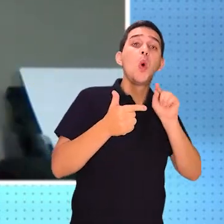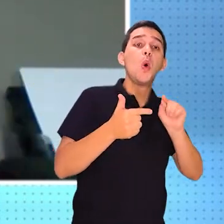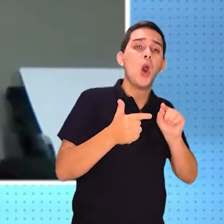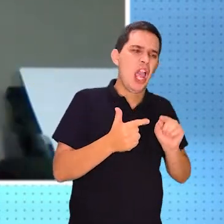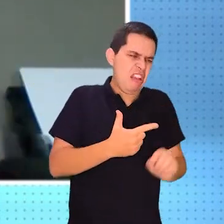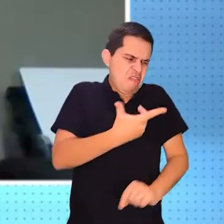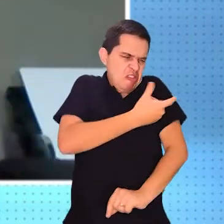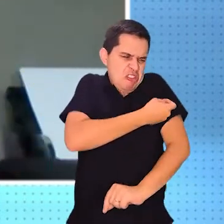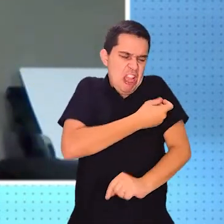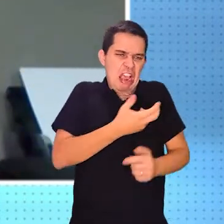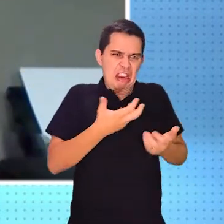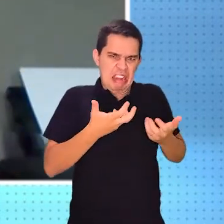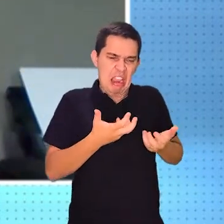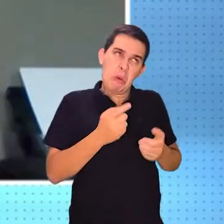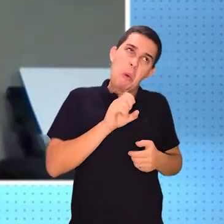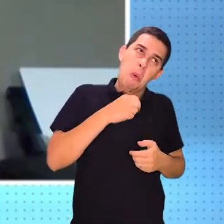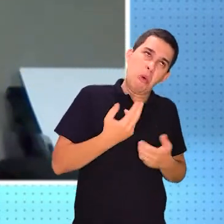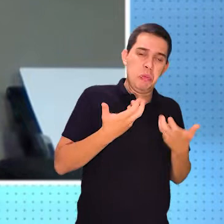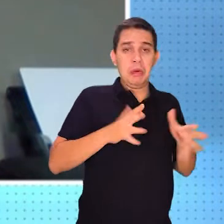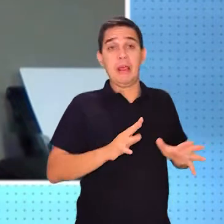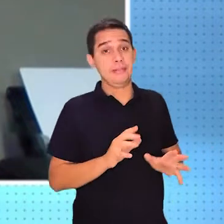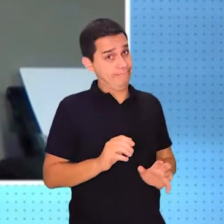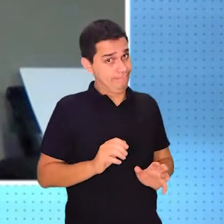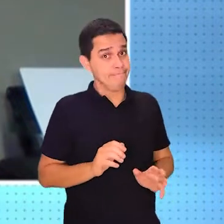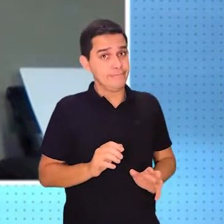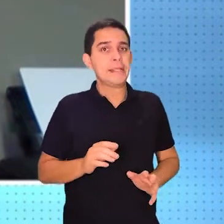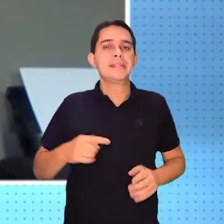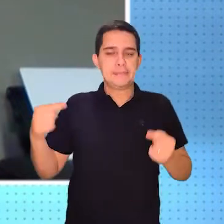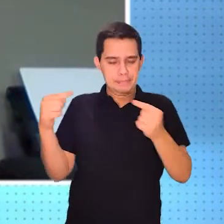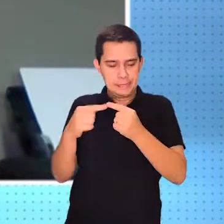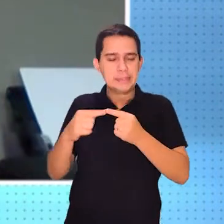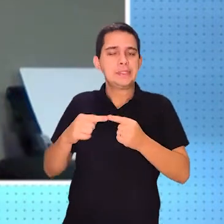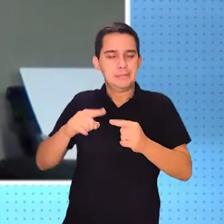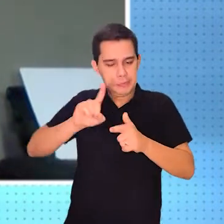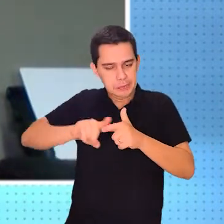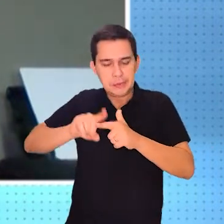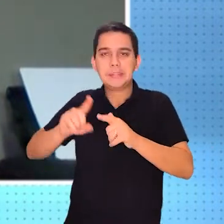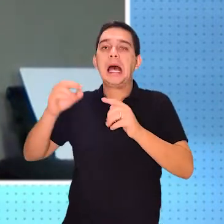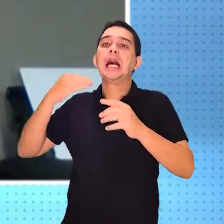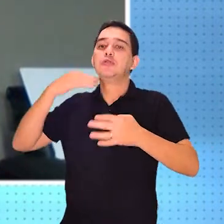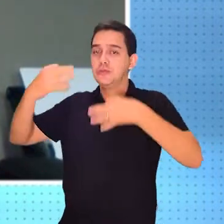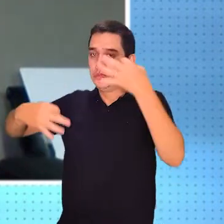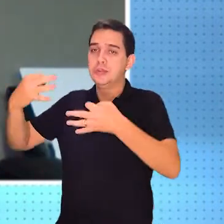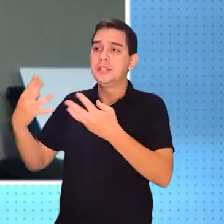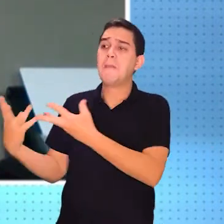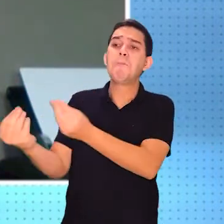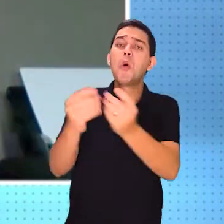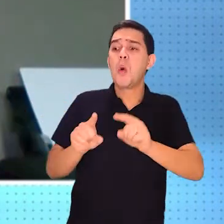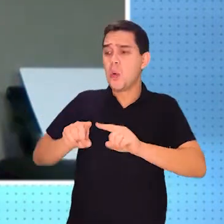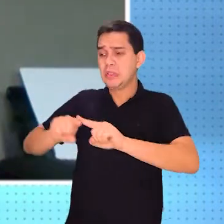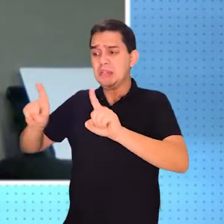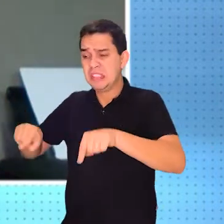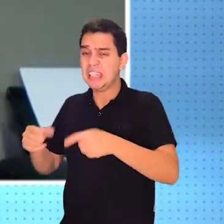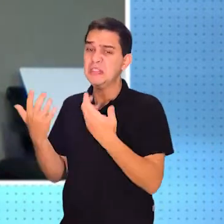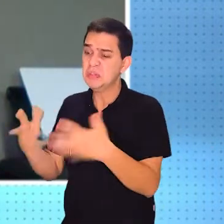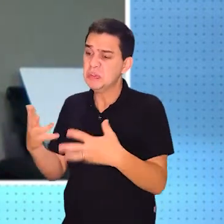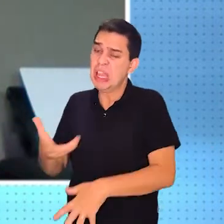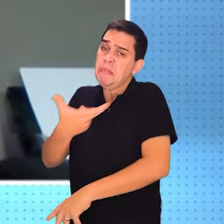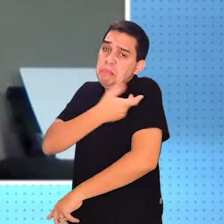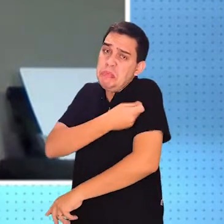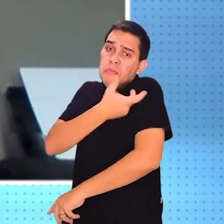Esse entendimento vem se consolidando na justiça com relação aos empregados que se recusam a se imunizar